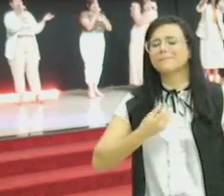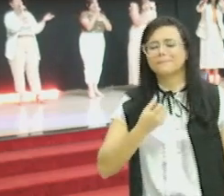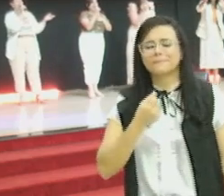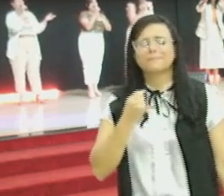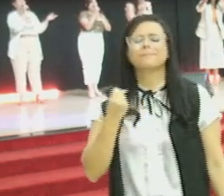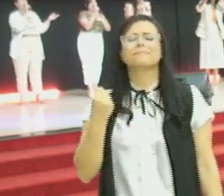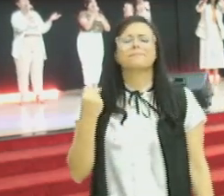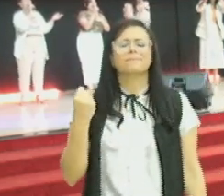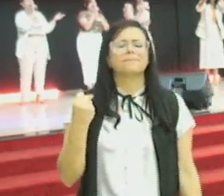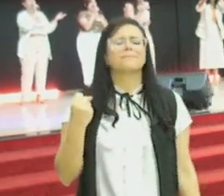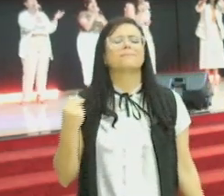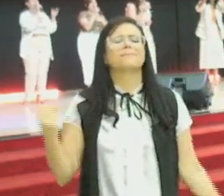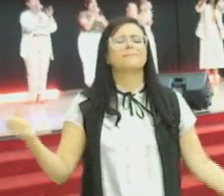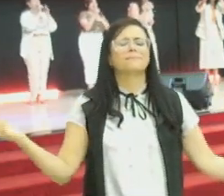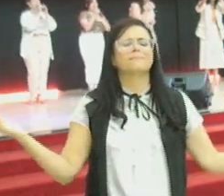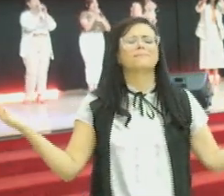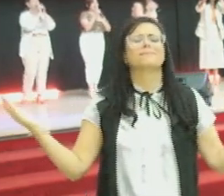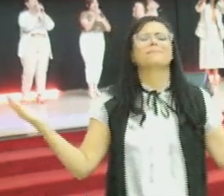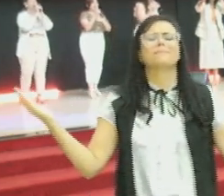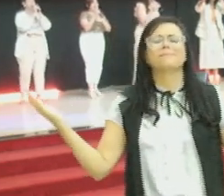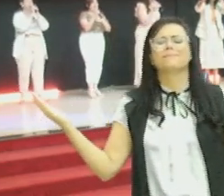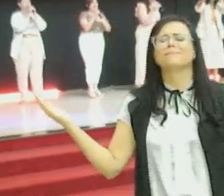Salvador.